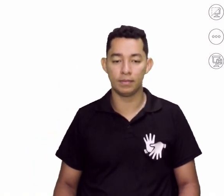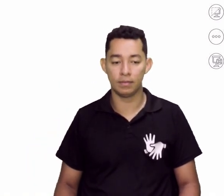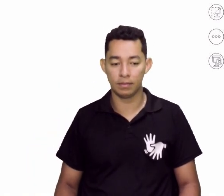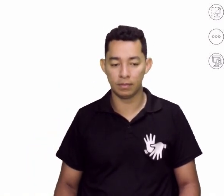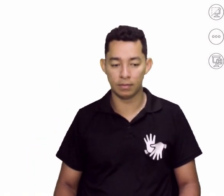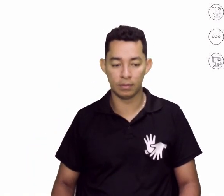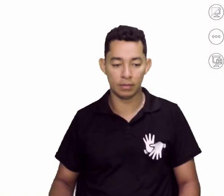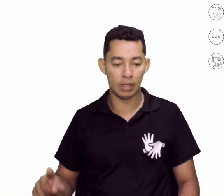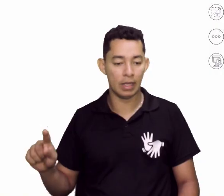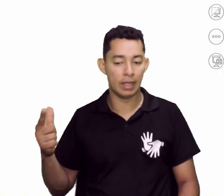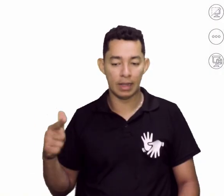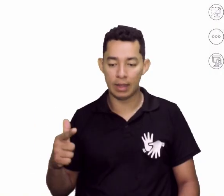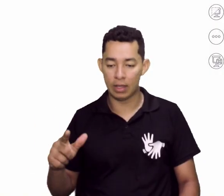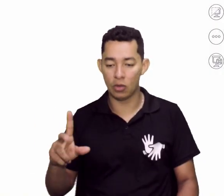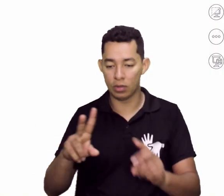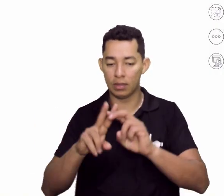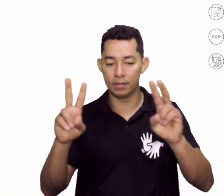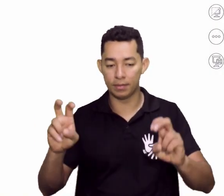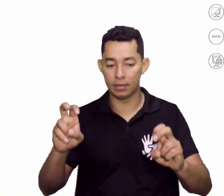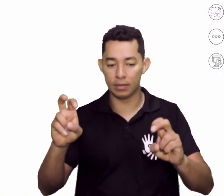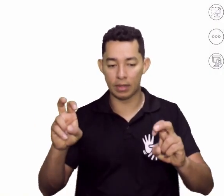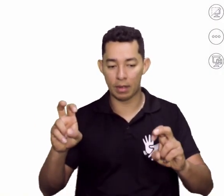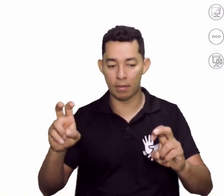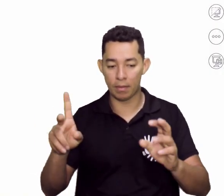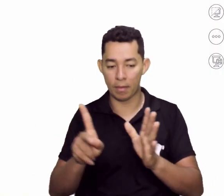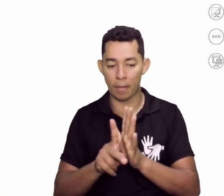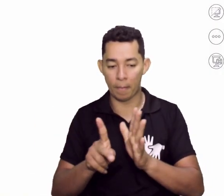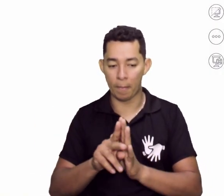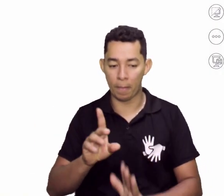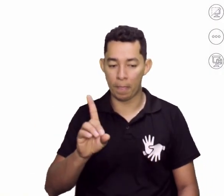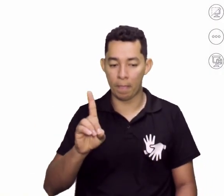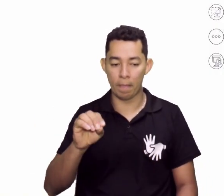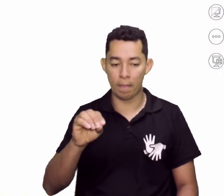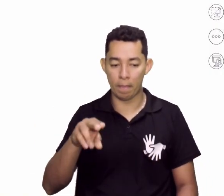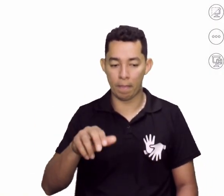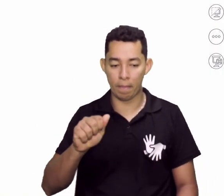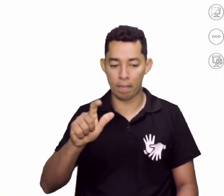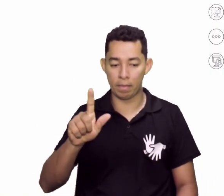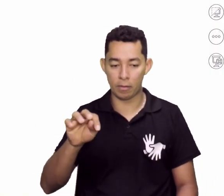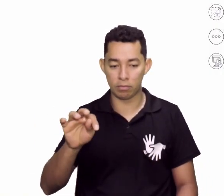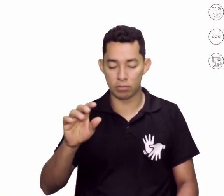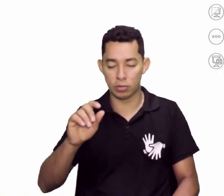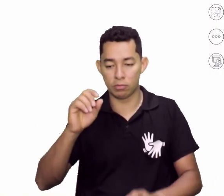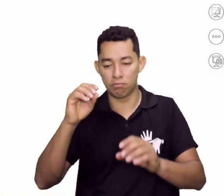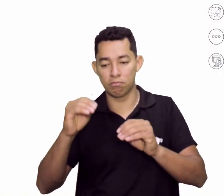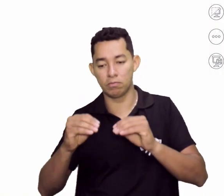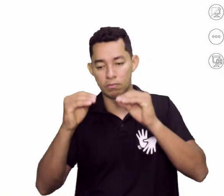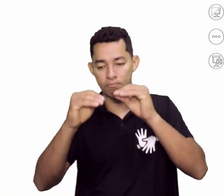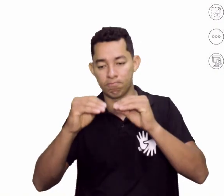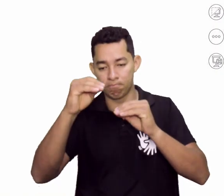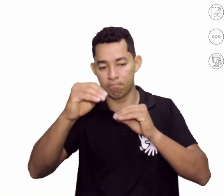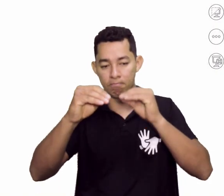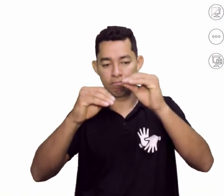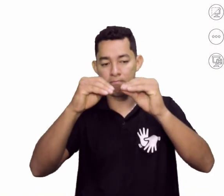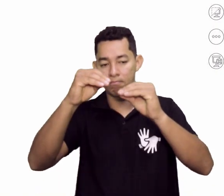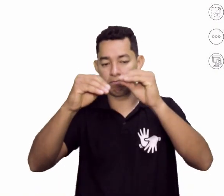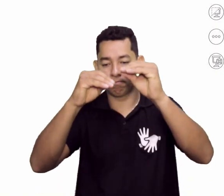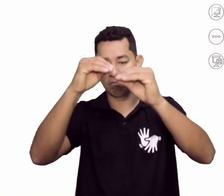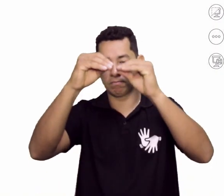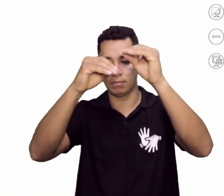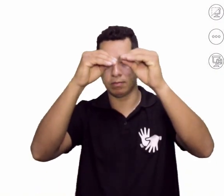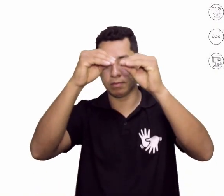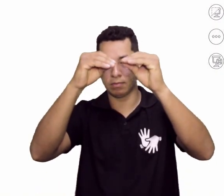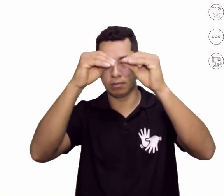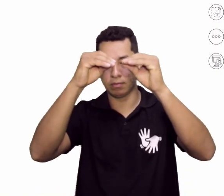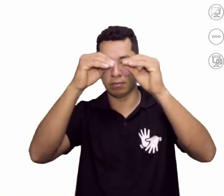do Donald Judd. Ele simplesmente empilhou dessa forma e, se você